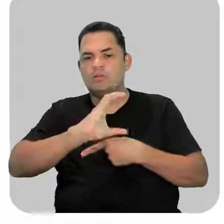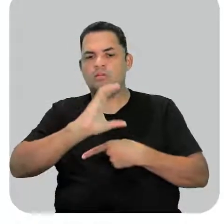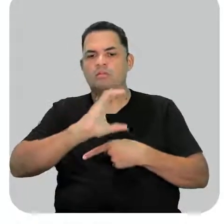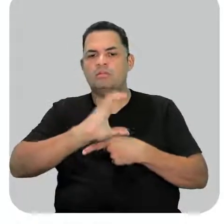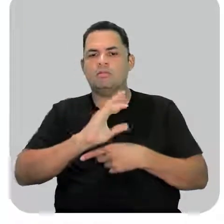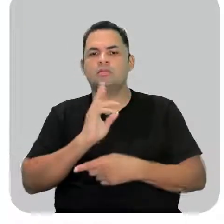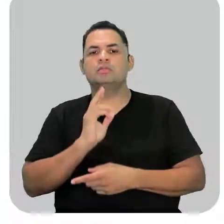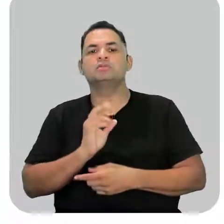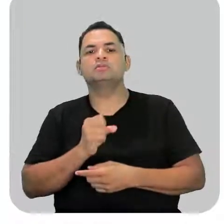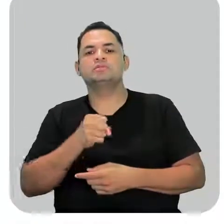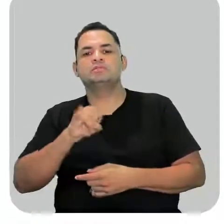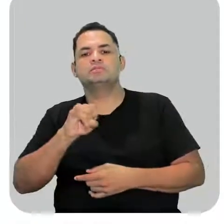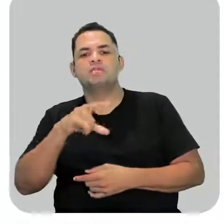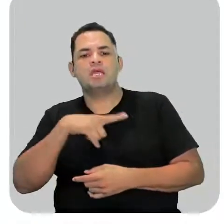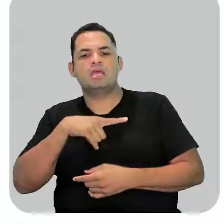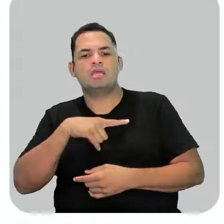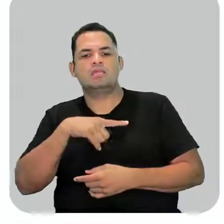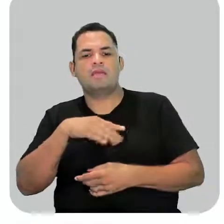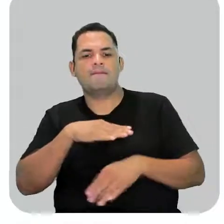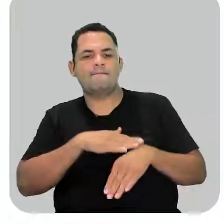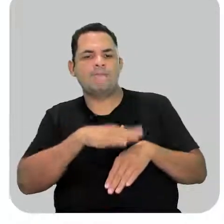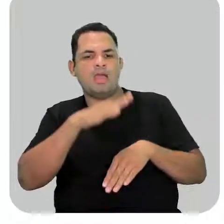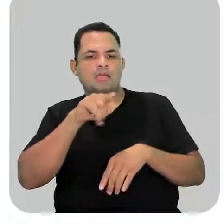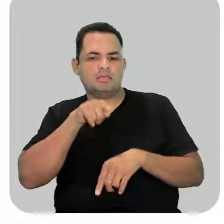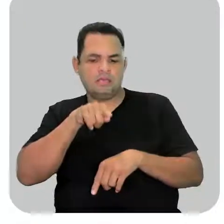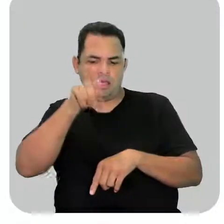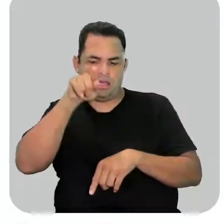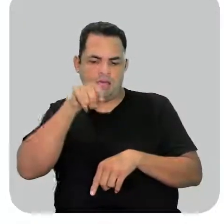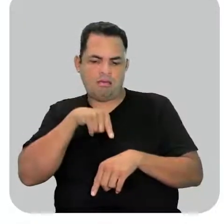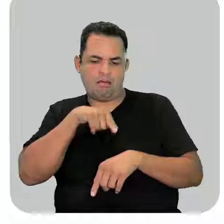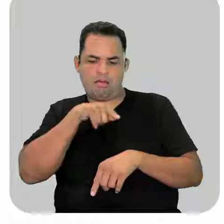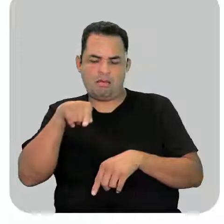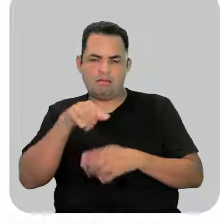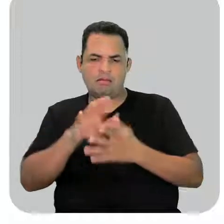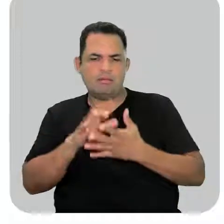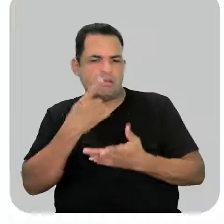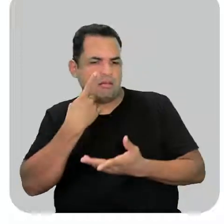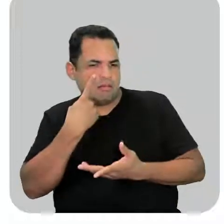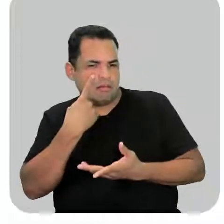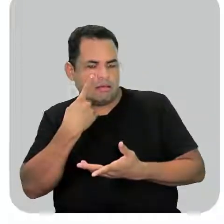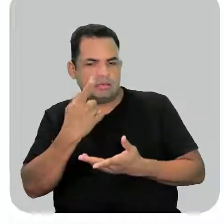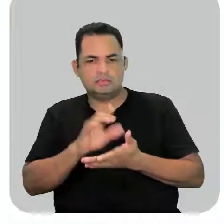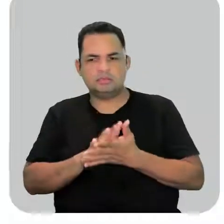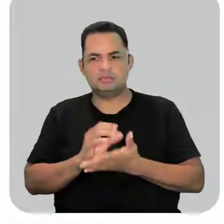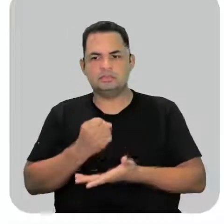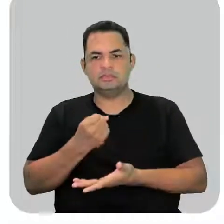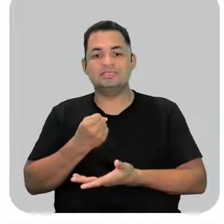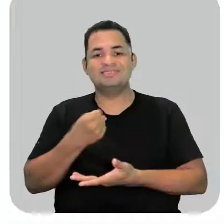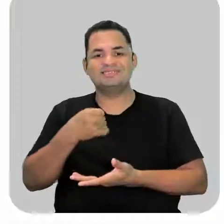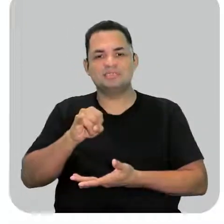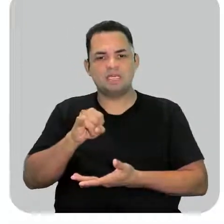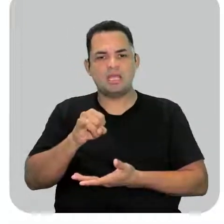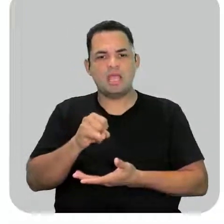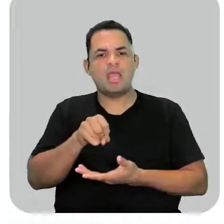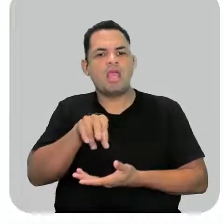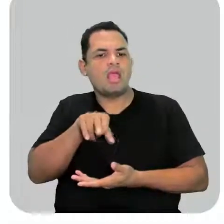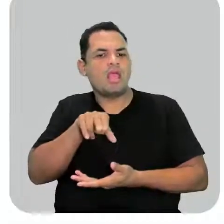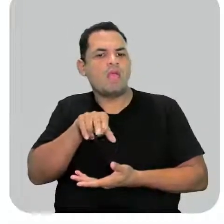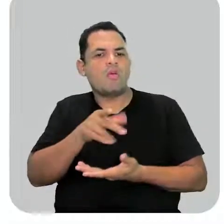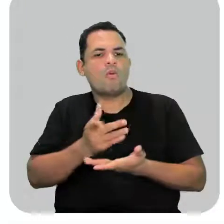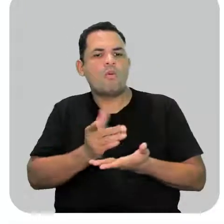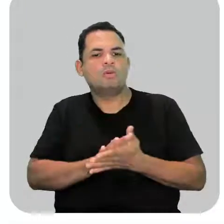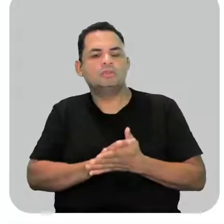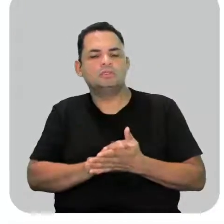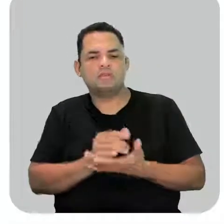Se tivesse mais de uma ramificação, você iria olhar. Se fossem ramificações iguais, aí você ia